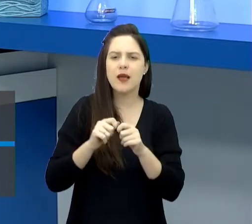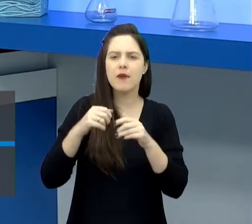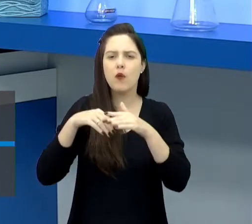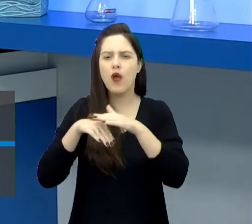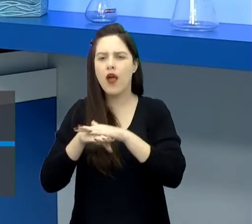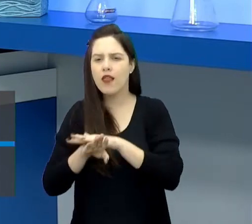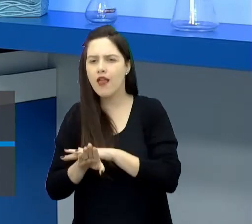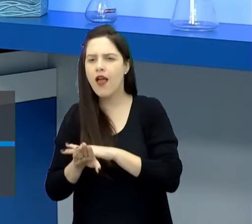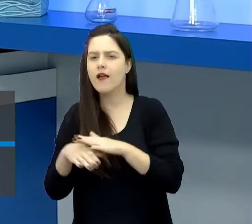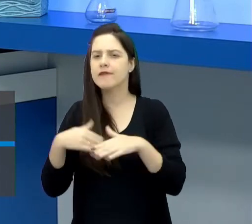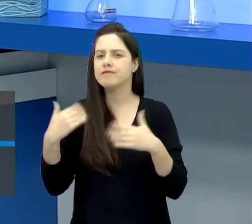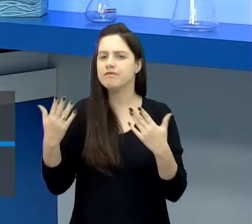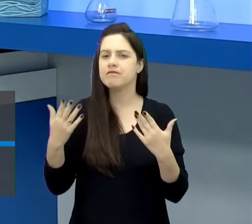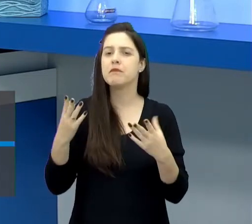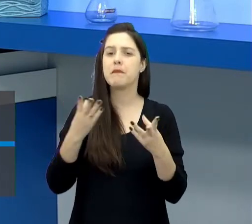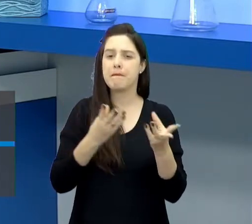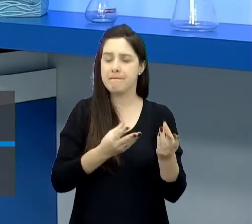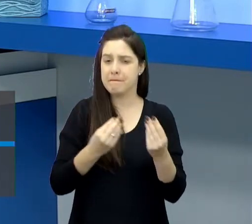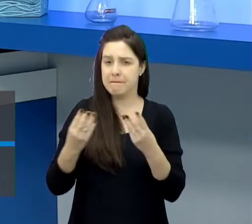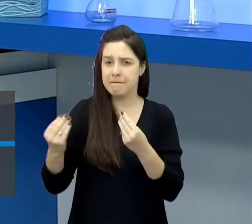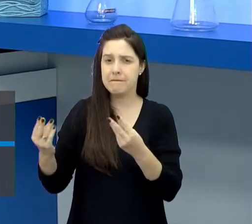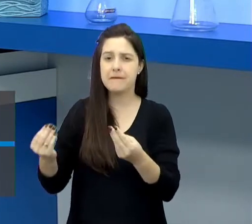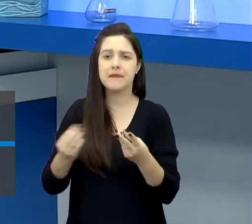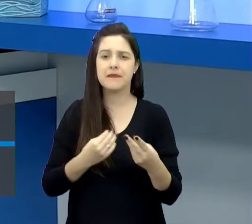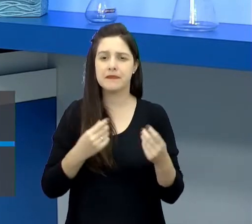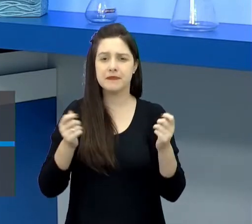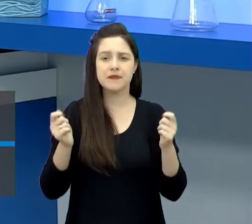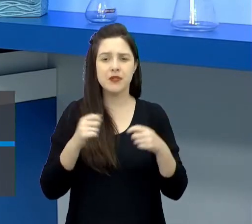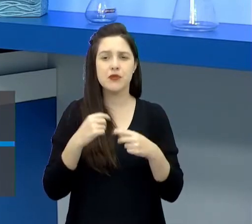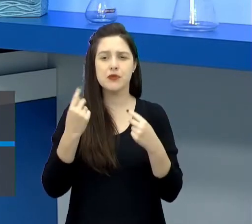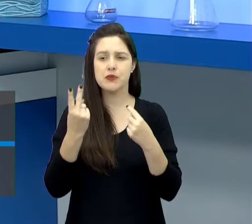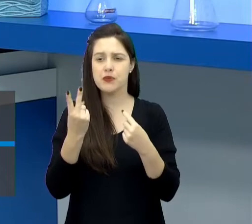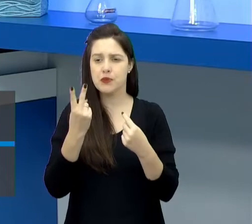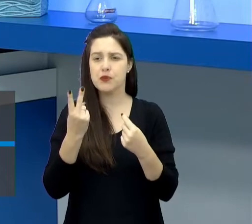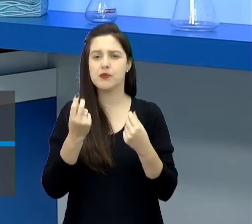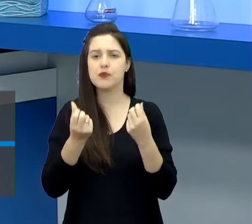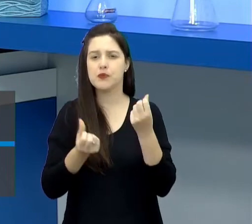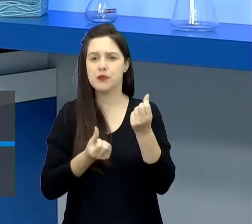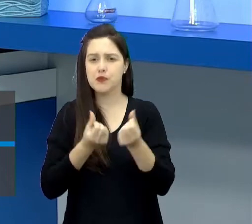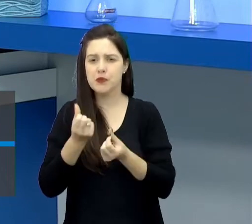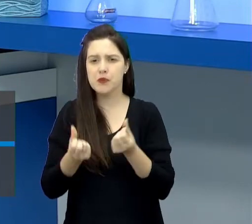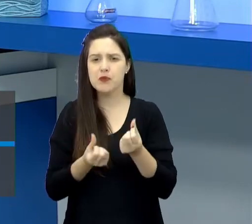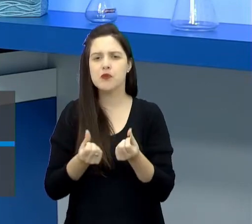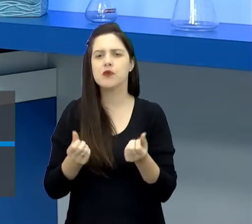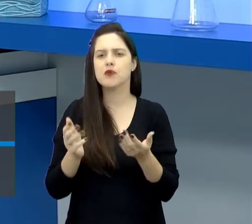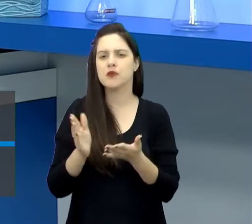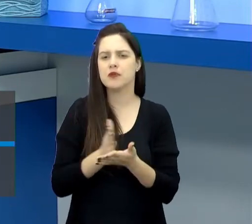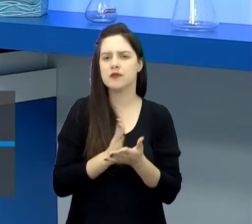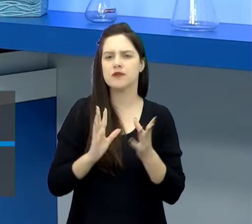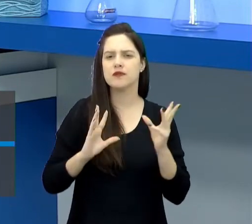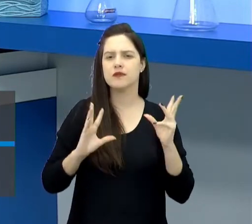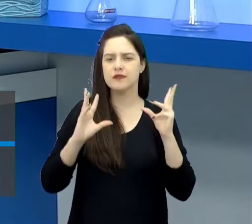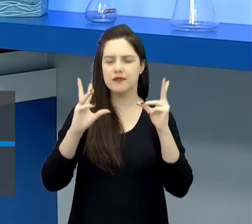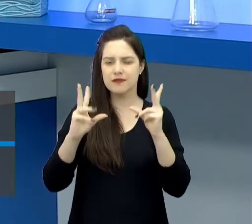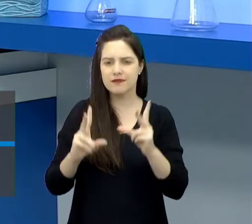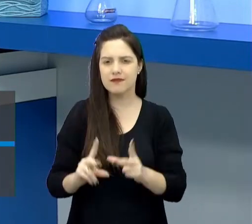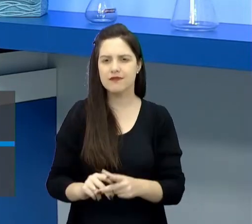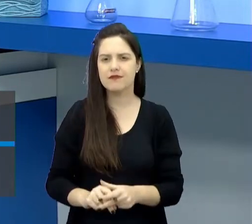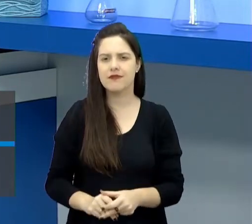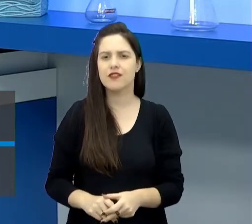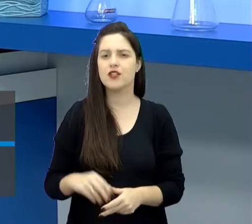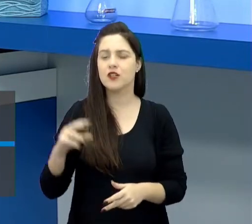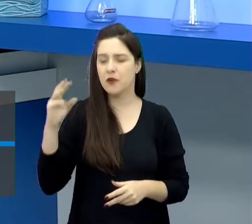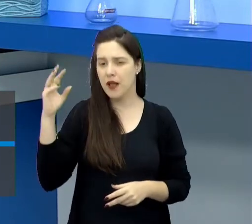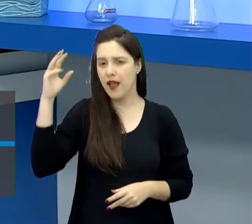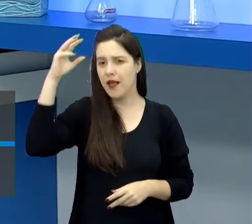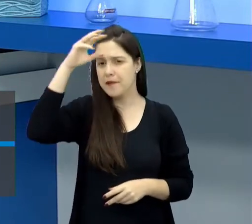gente já viu aí bastante coisa, nós já estamos no segundo bimestre com um repertório bem robusto de todas essas, de todo o